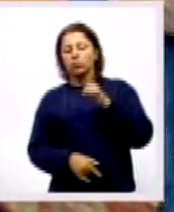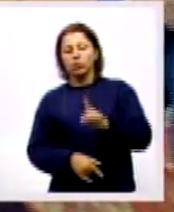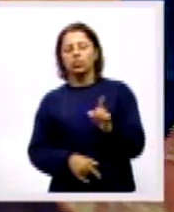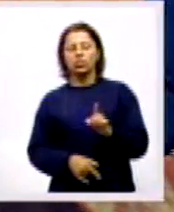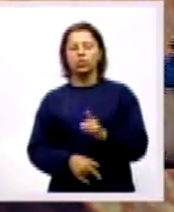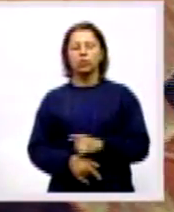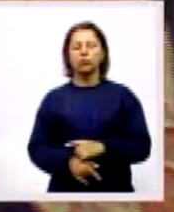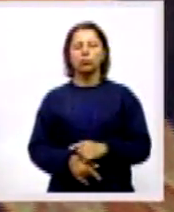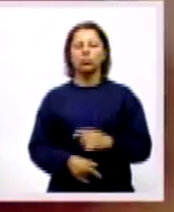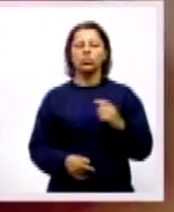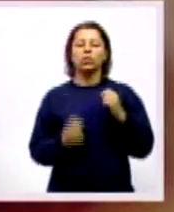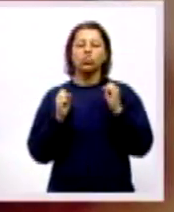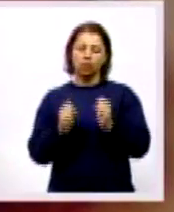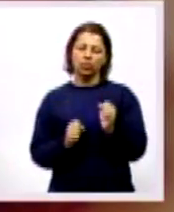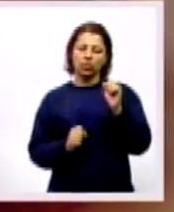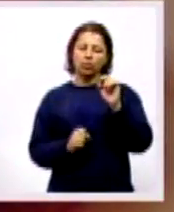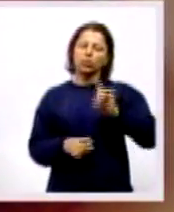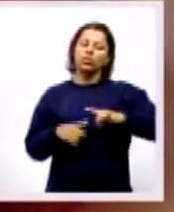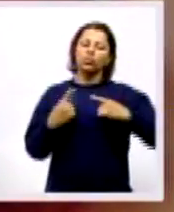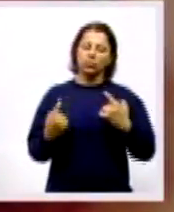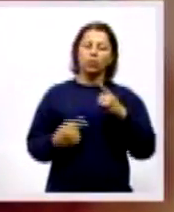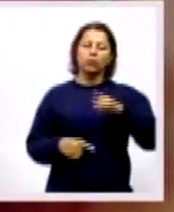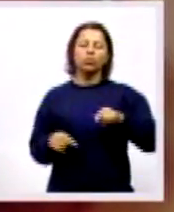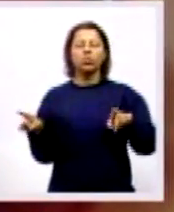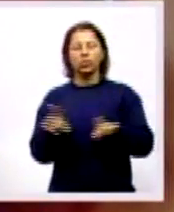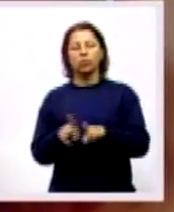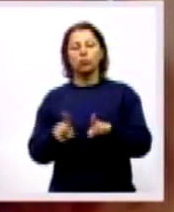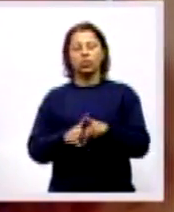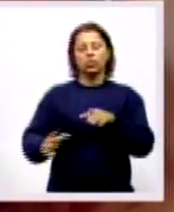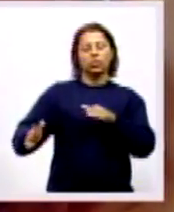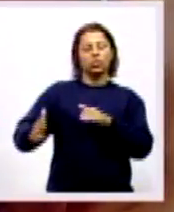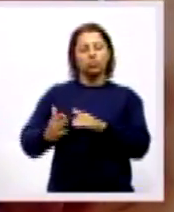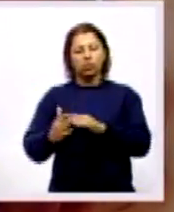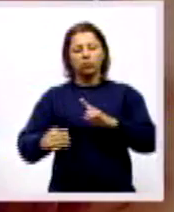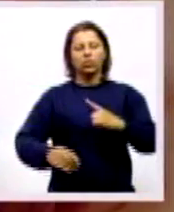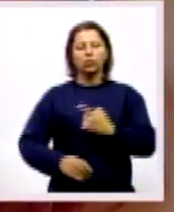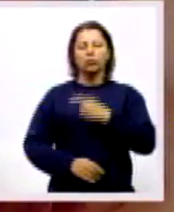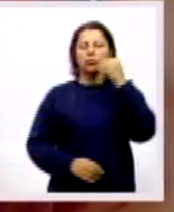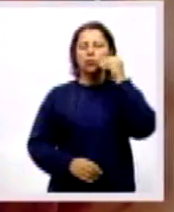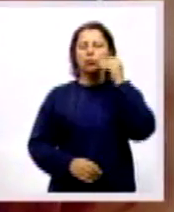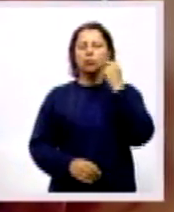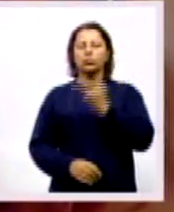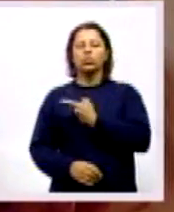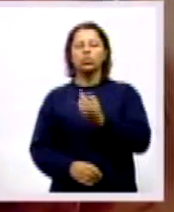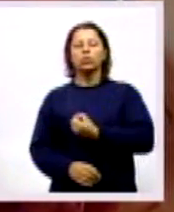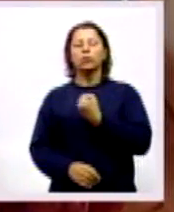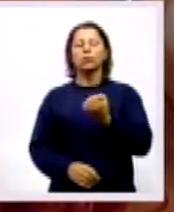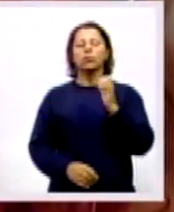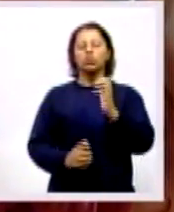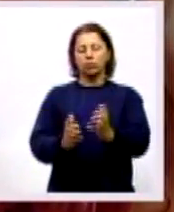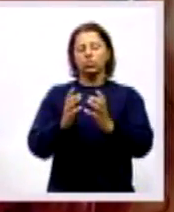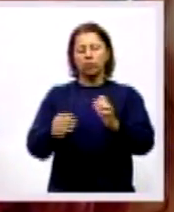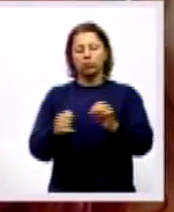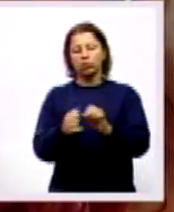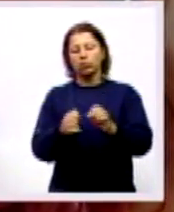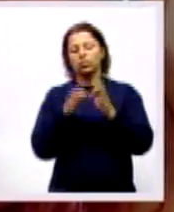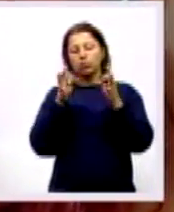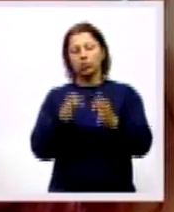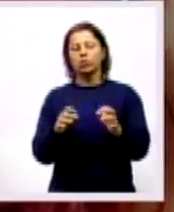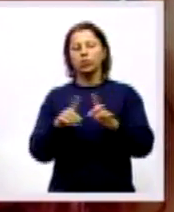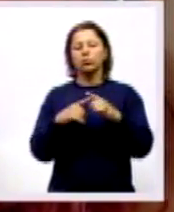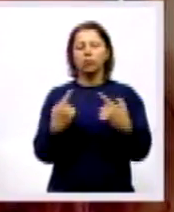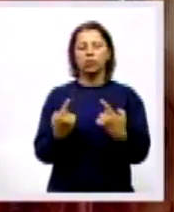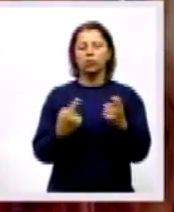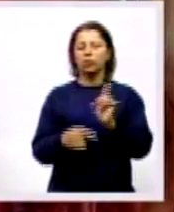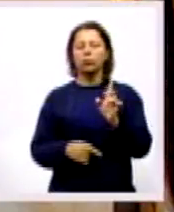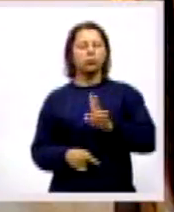ser possibilidades, é também limites. Nós experimentamos o tempo todo na nossa vida o querer fazer a coisa certa,